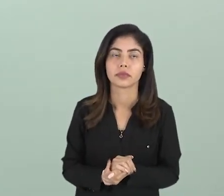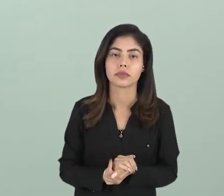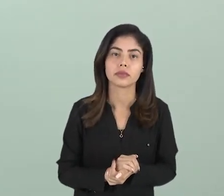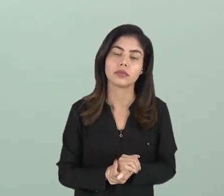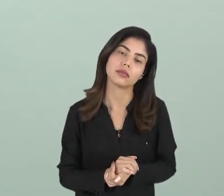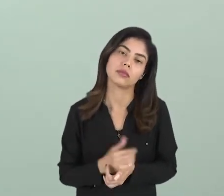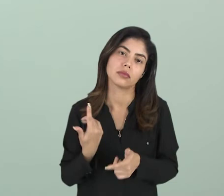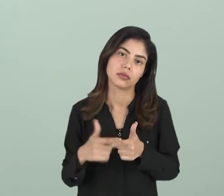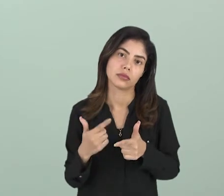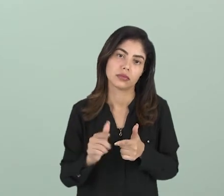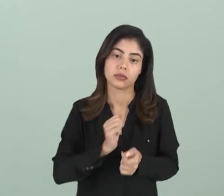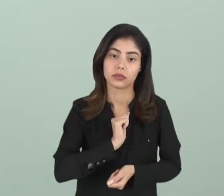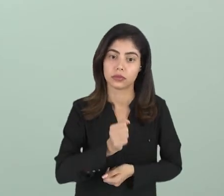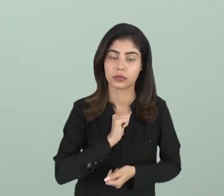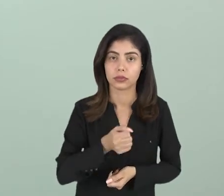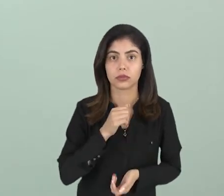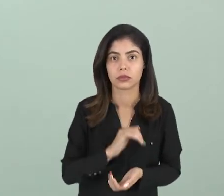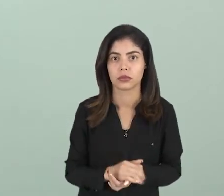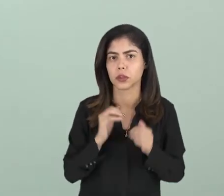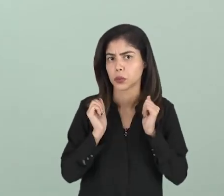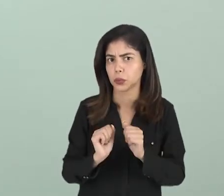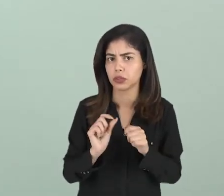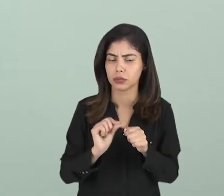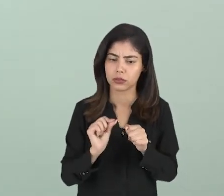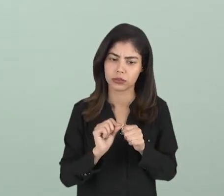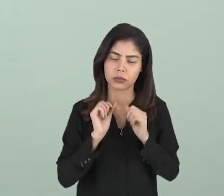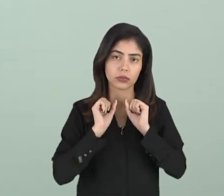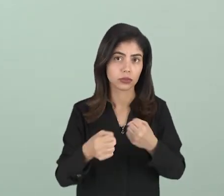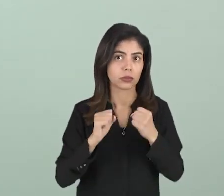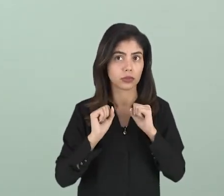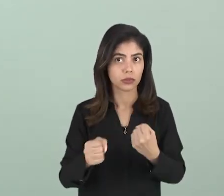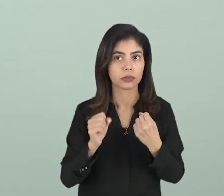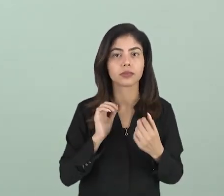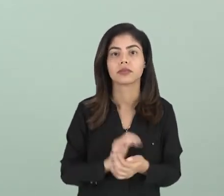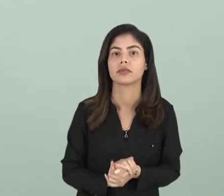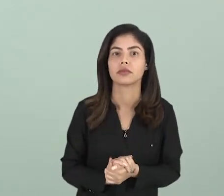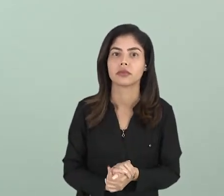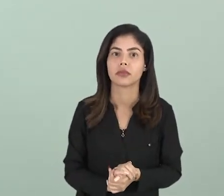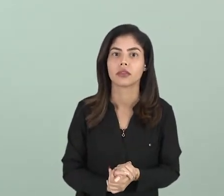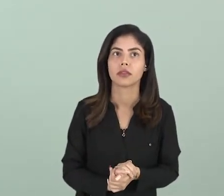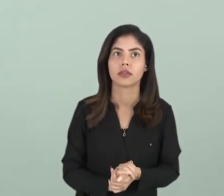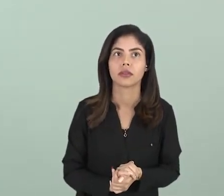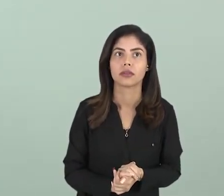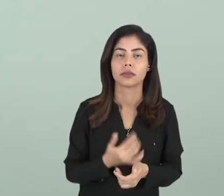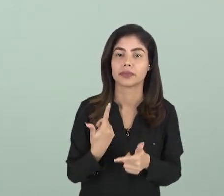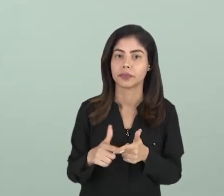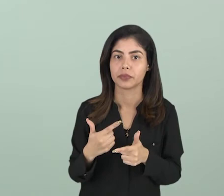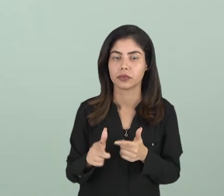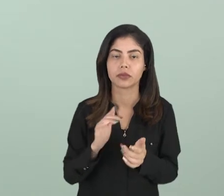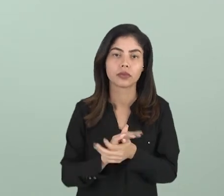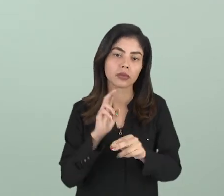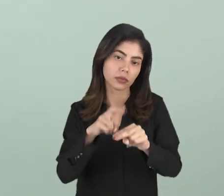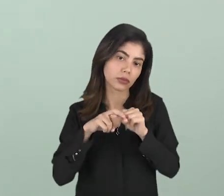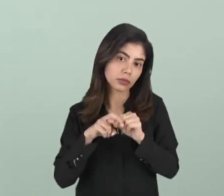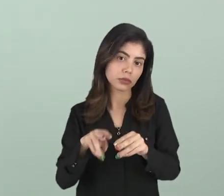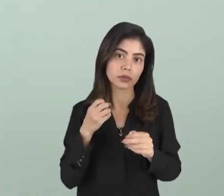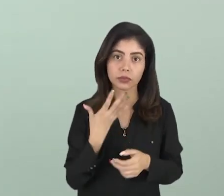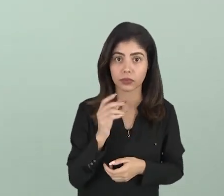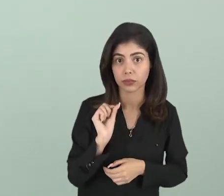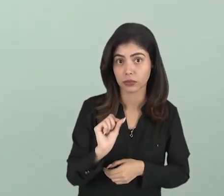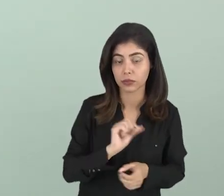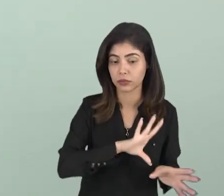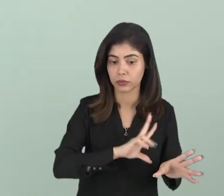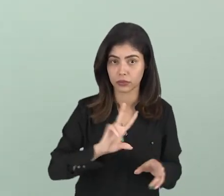hipertensão, diabetes ou problemas cardíacos, você pode começar a fazer uma atividade física e estar se prejudicando. Por isso é bom